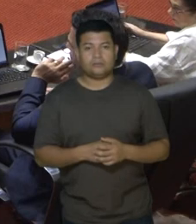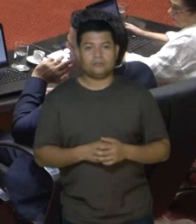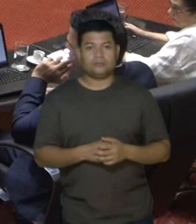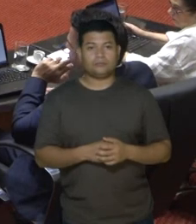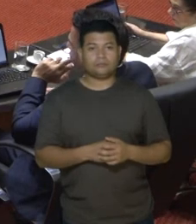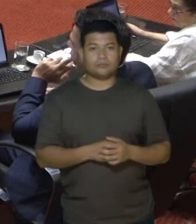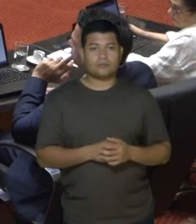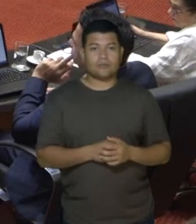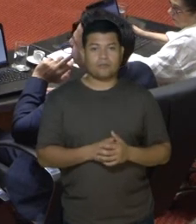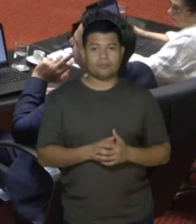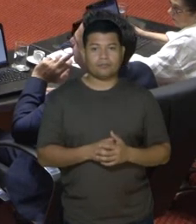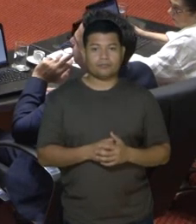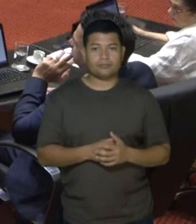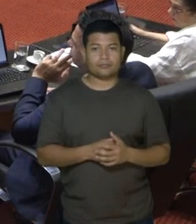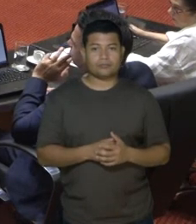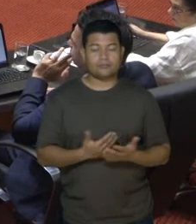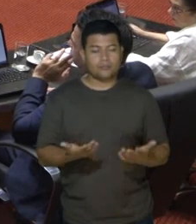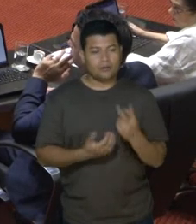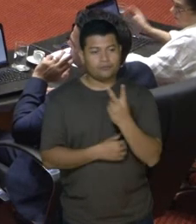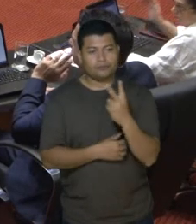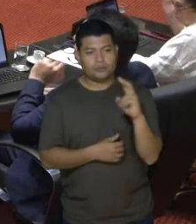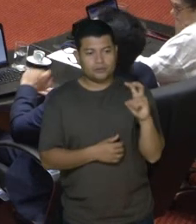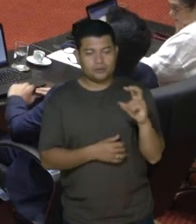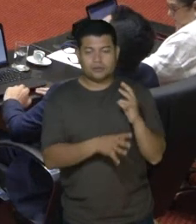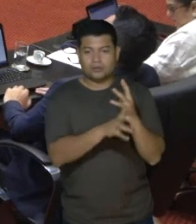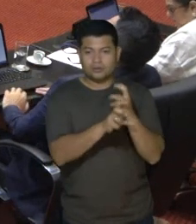Atendido, 25 votos